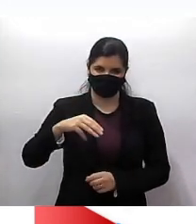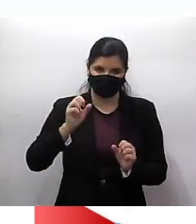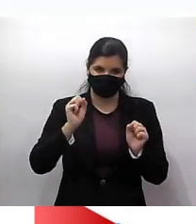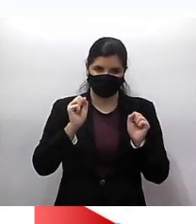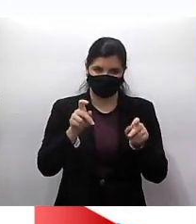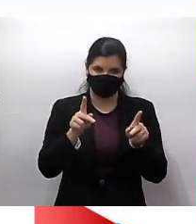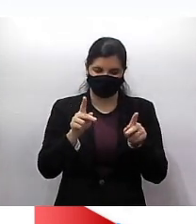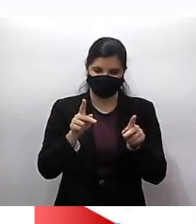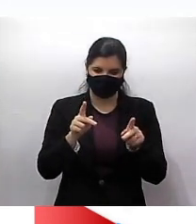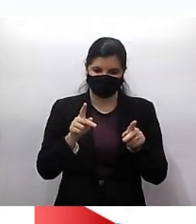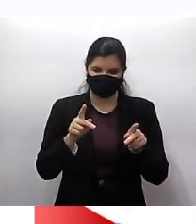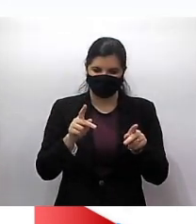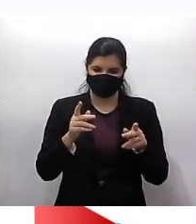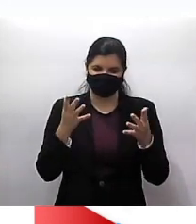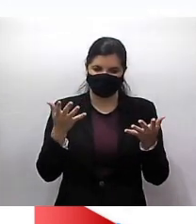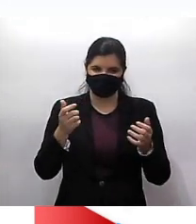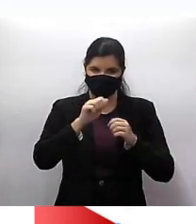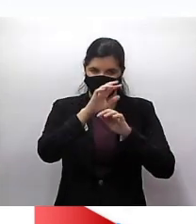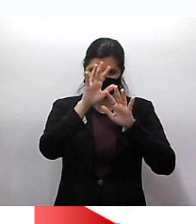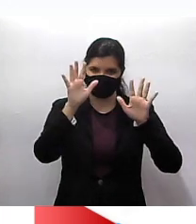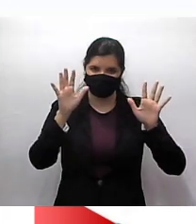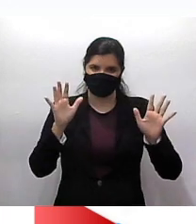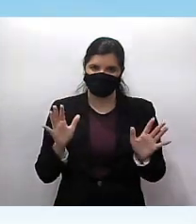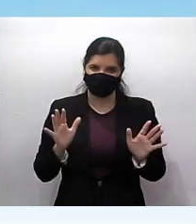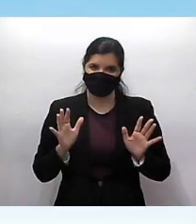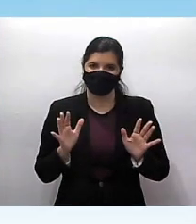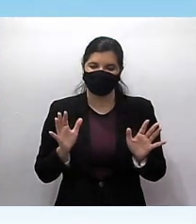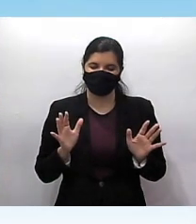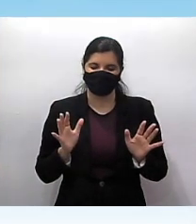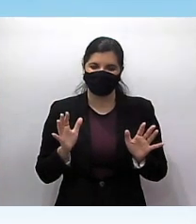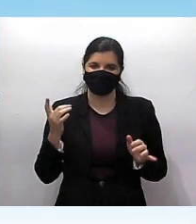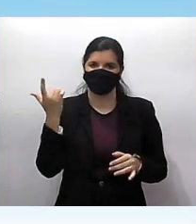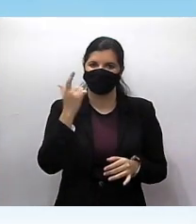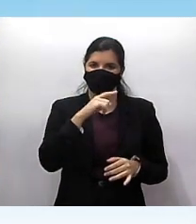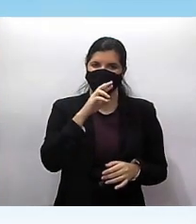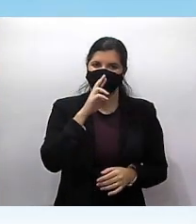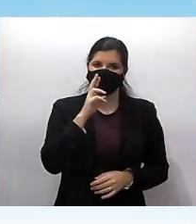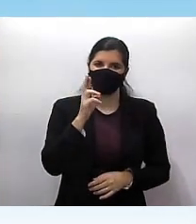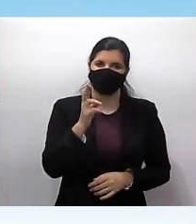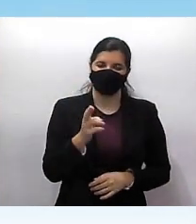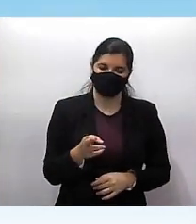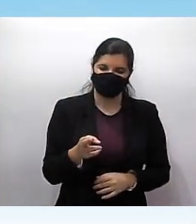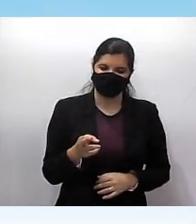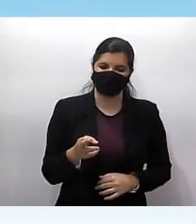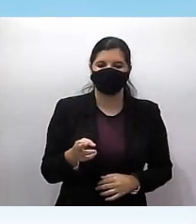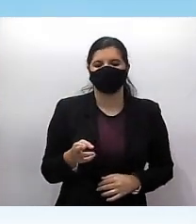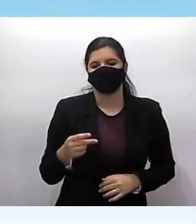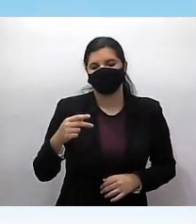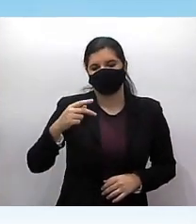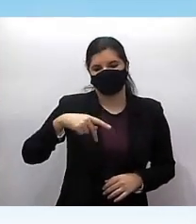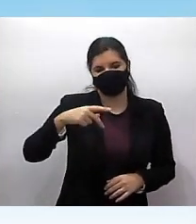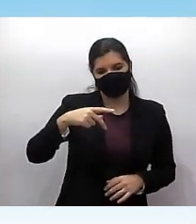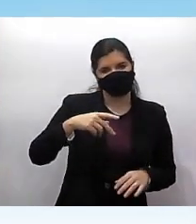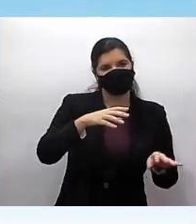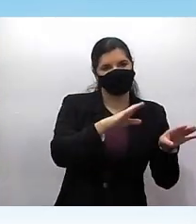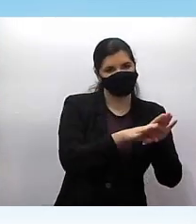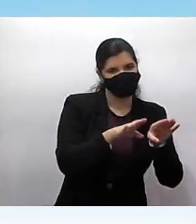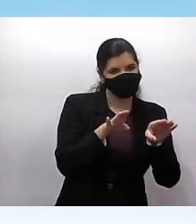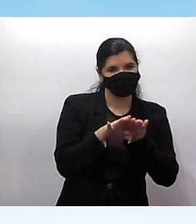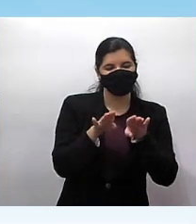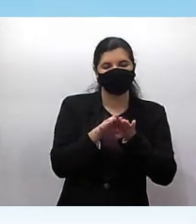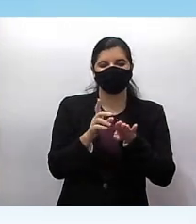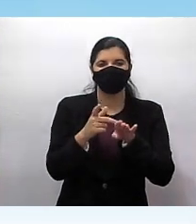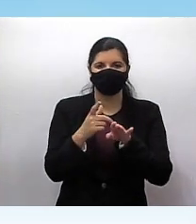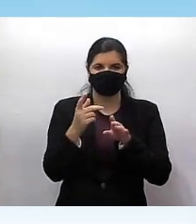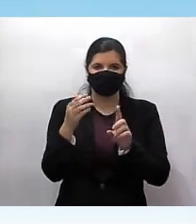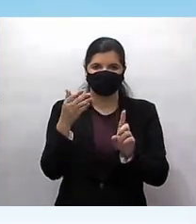Fechou? Então, ó, tá claro aí como a gente consegue responder quando os perímetros são iguais a partir